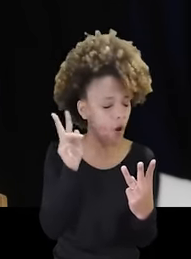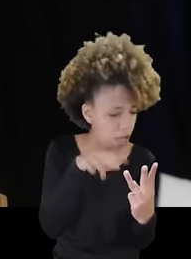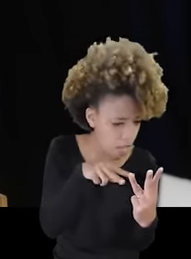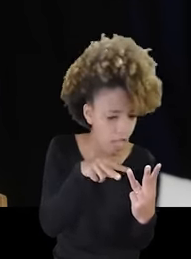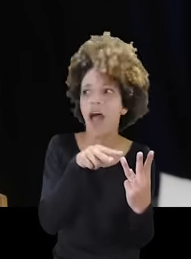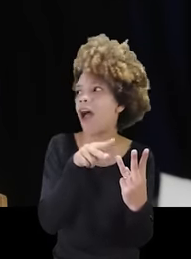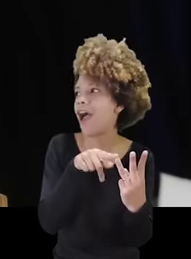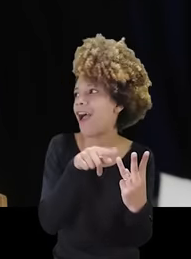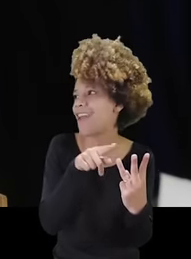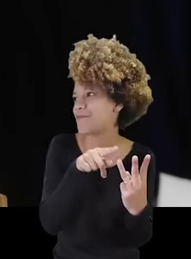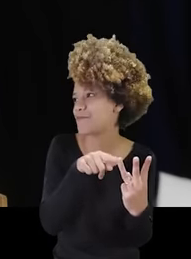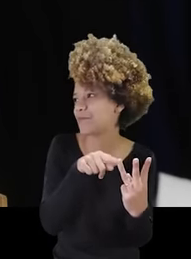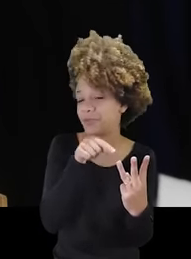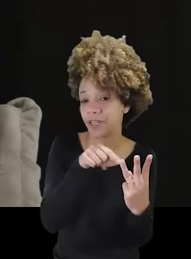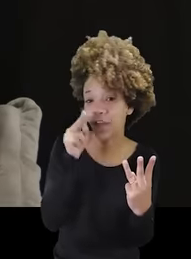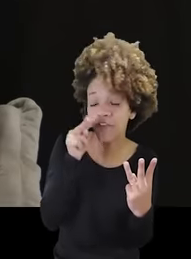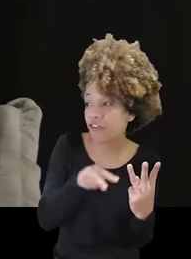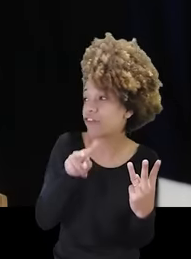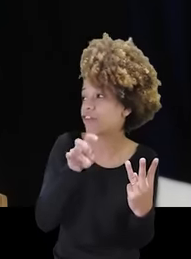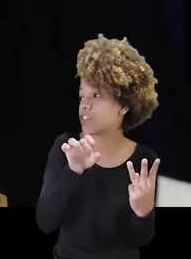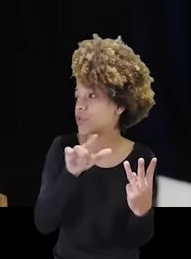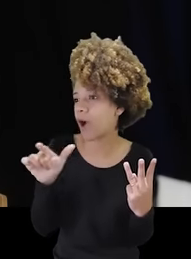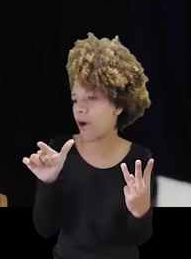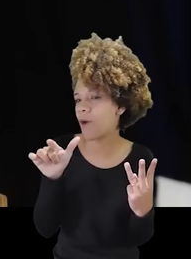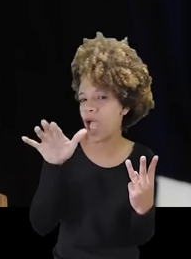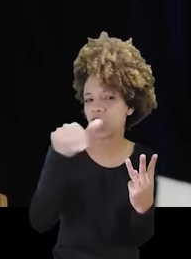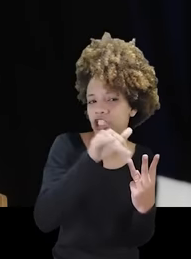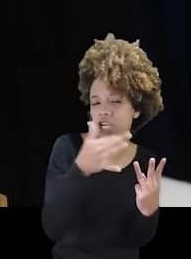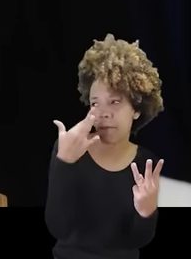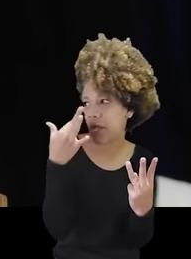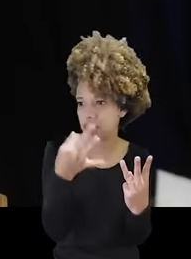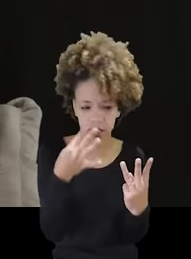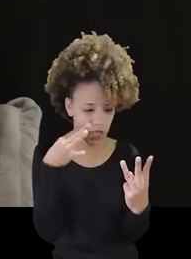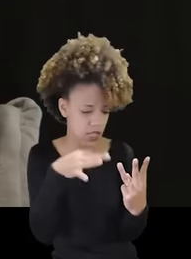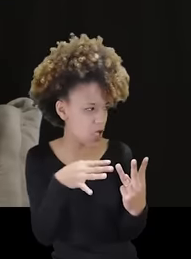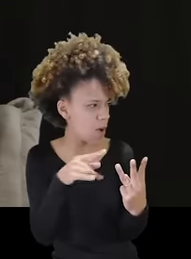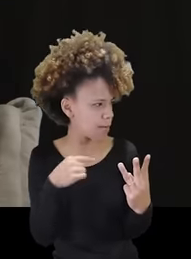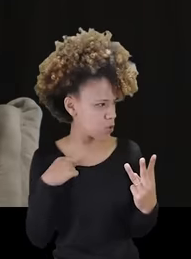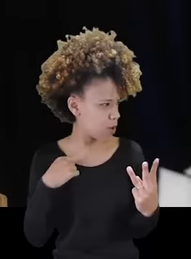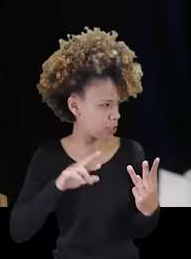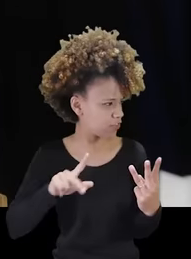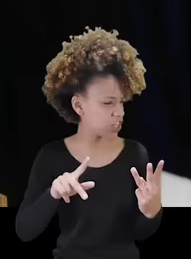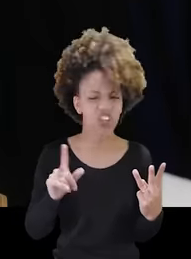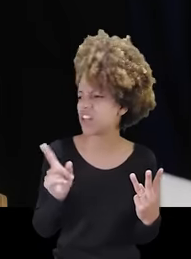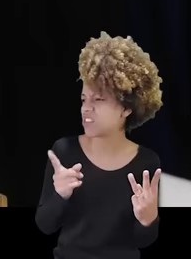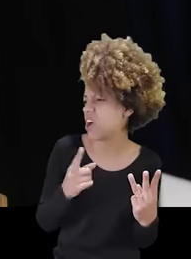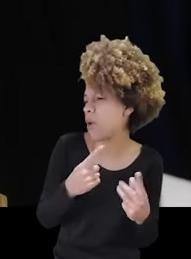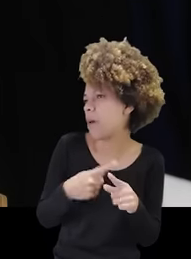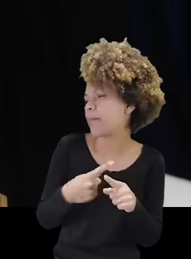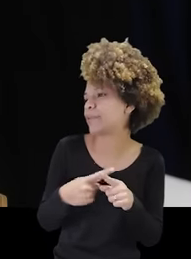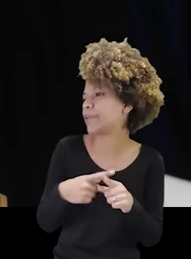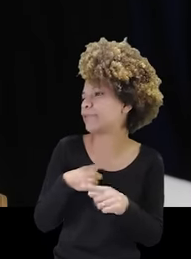o olho no grupo e vão falar é grupo tal então é a pessoa que chama atenção mas ele ficou com uma roupa diferente não é porque às vezes